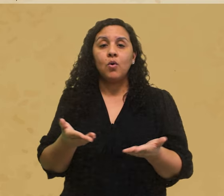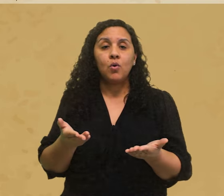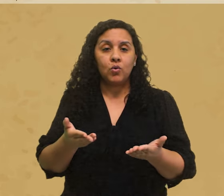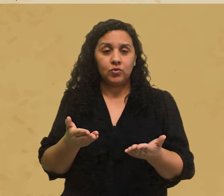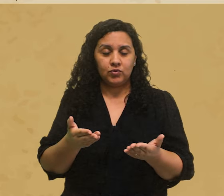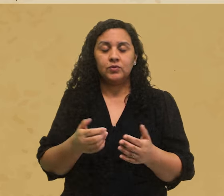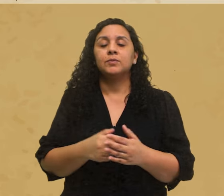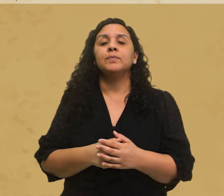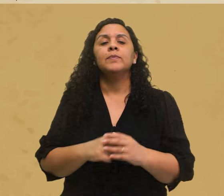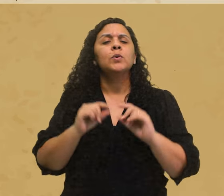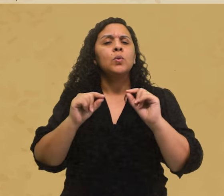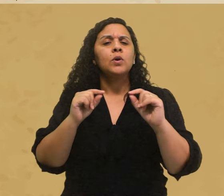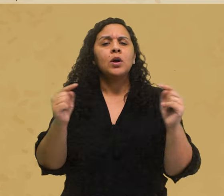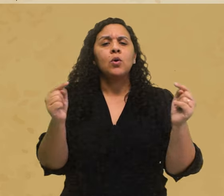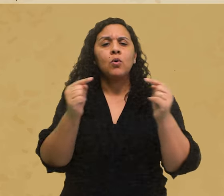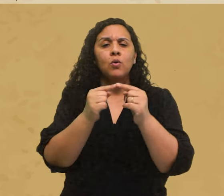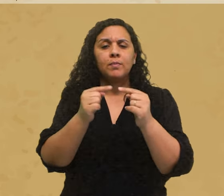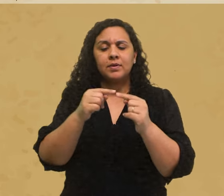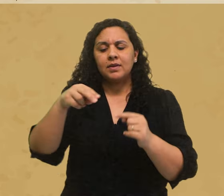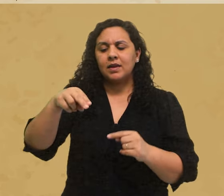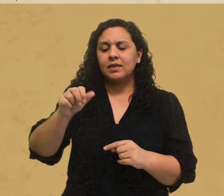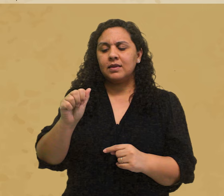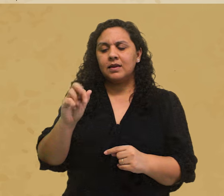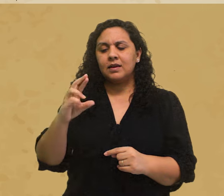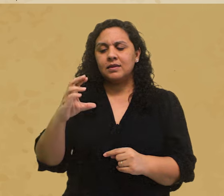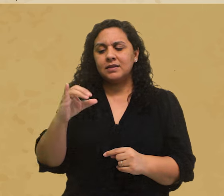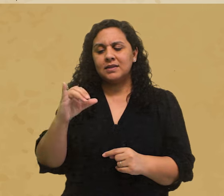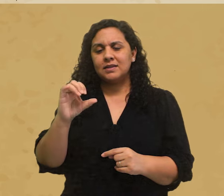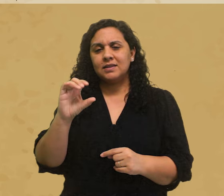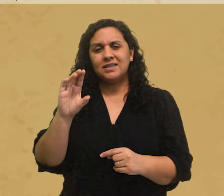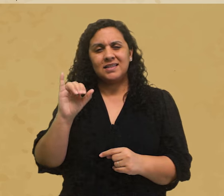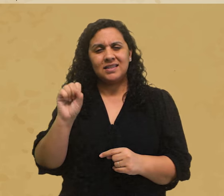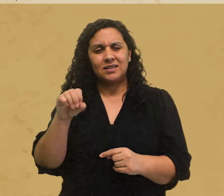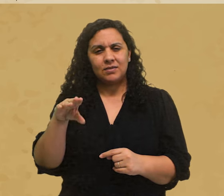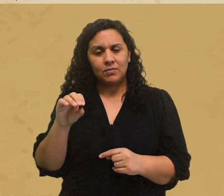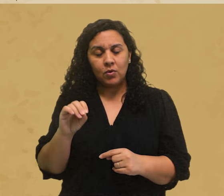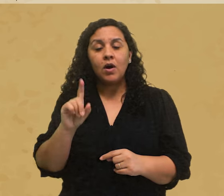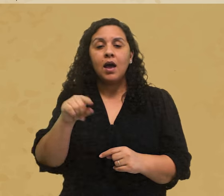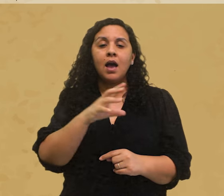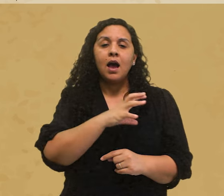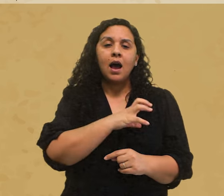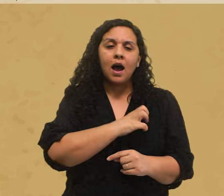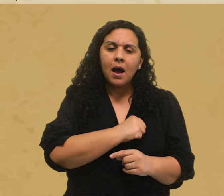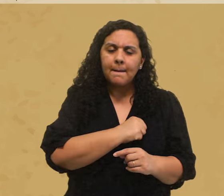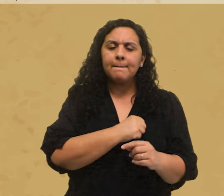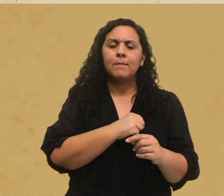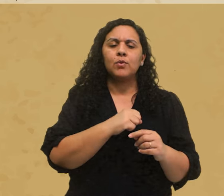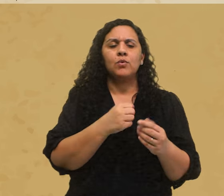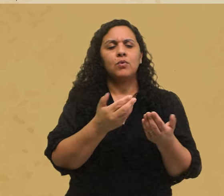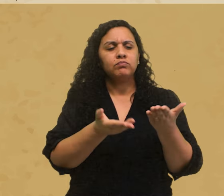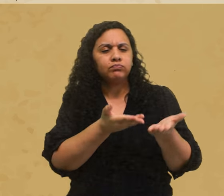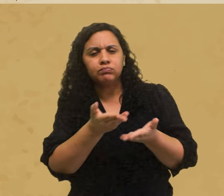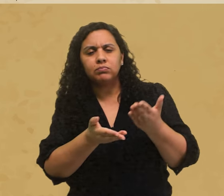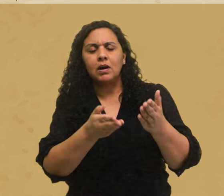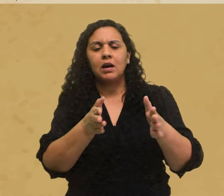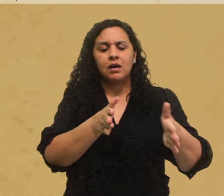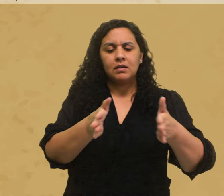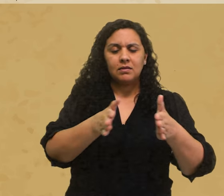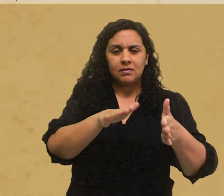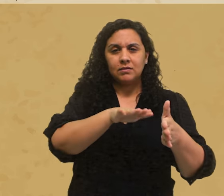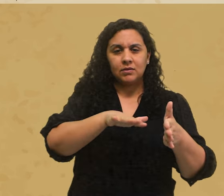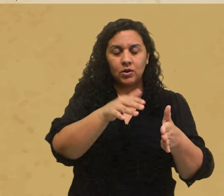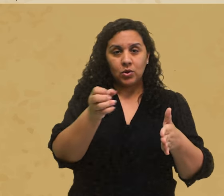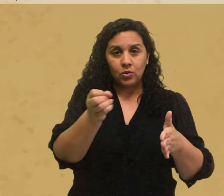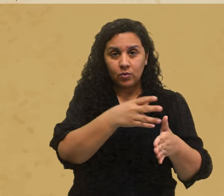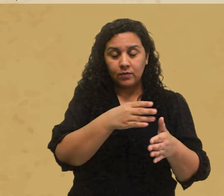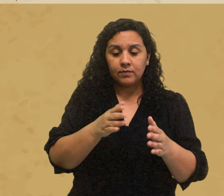Zygmunt Bauman, que relaciona o narcisismo à era do amor líquido nas relações contemporâneas.